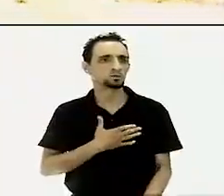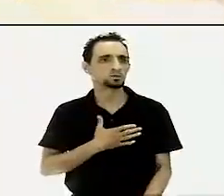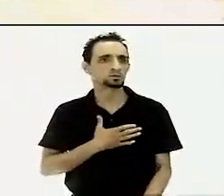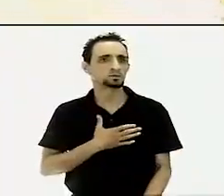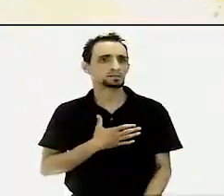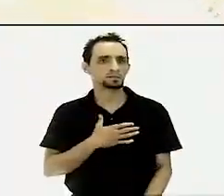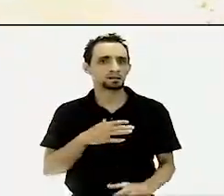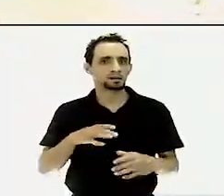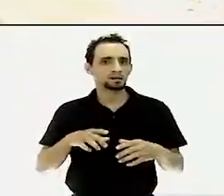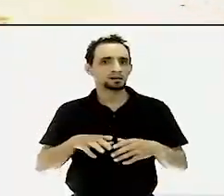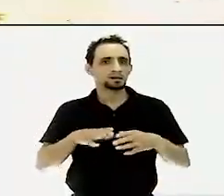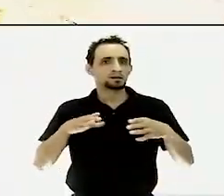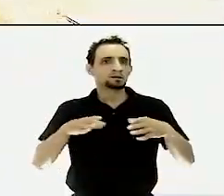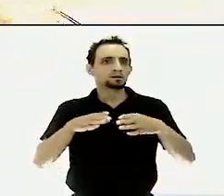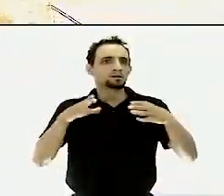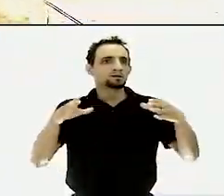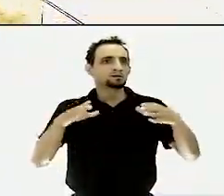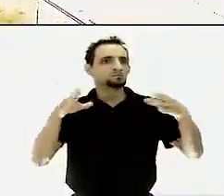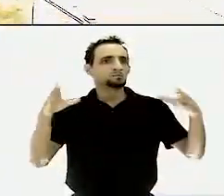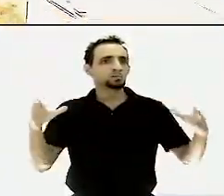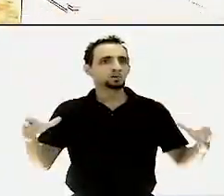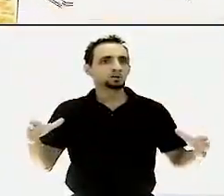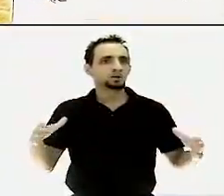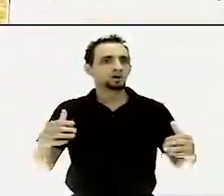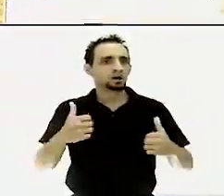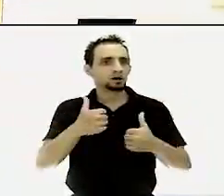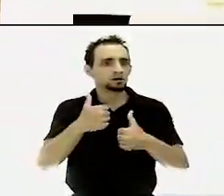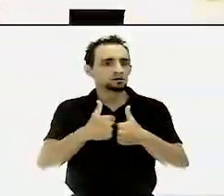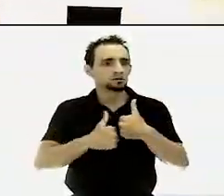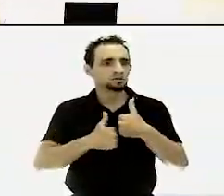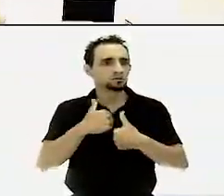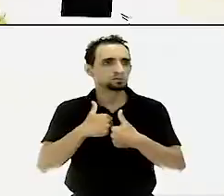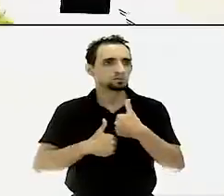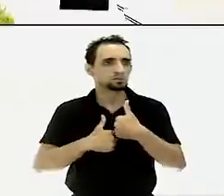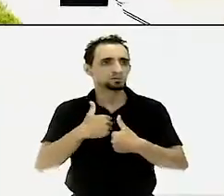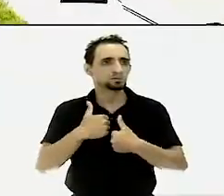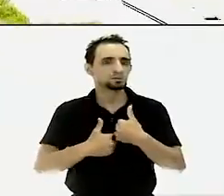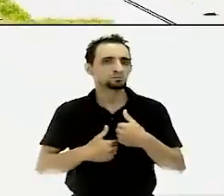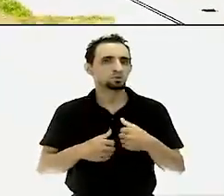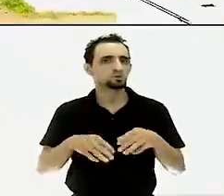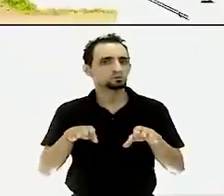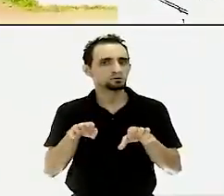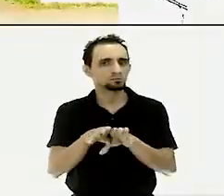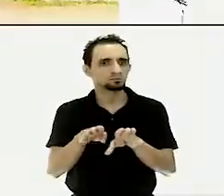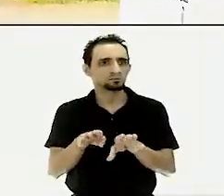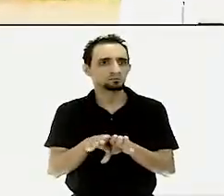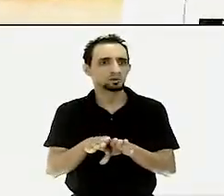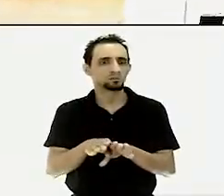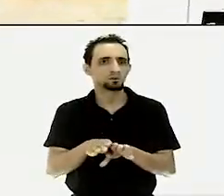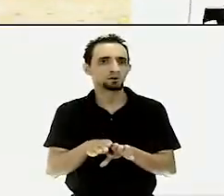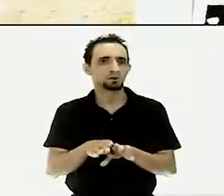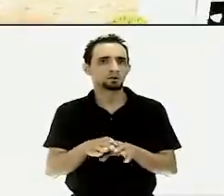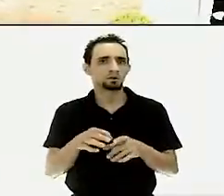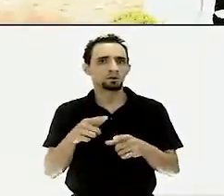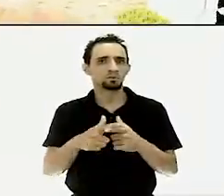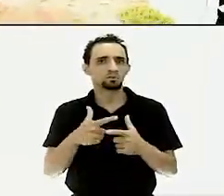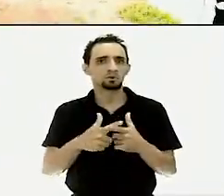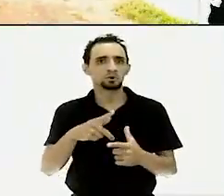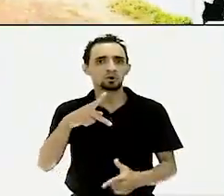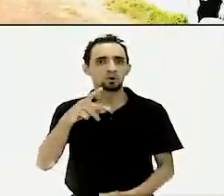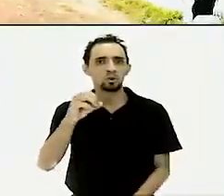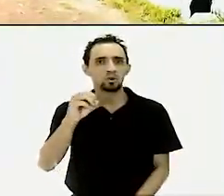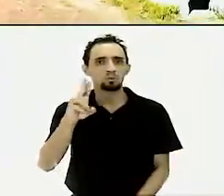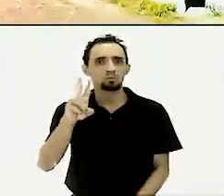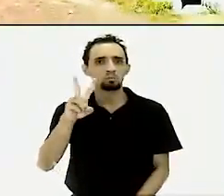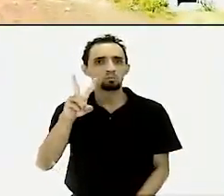do Doicão, que ganhava um salário muito pequeno, né? Pelo trabalho que faz. Ganha muito pouco. Muito pequeno, salário mínimo. Pouco, mas para perseguir. Tira